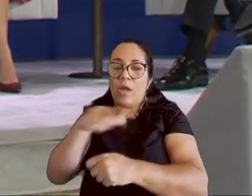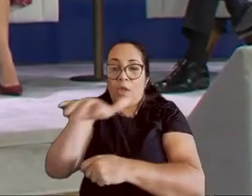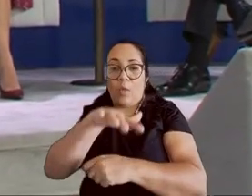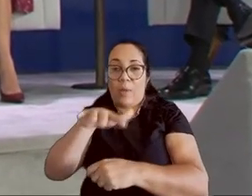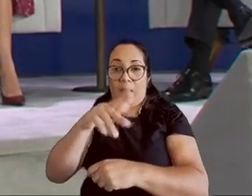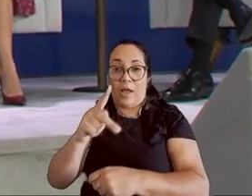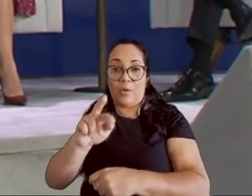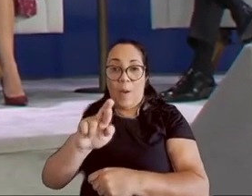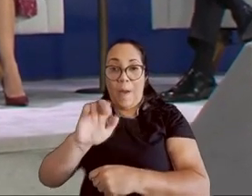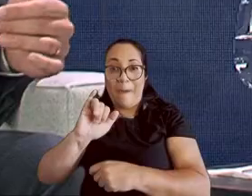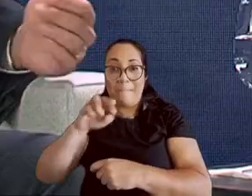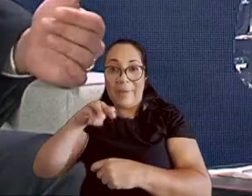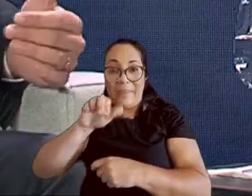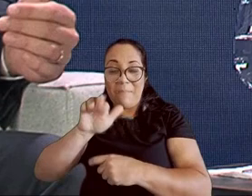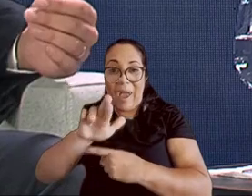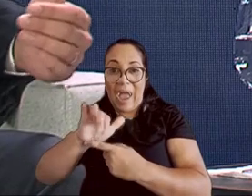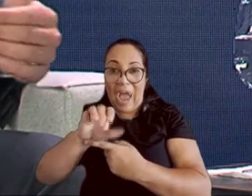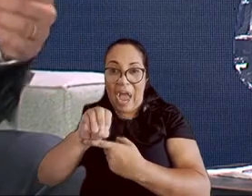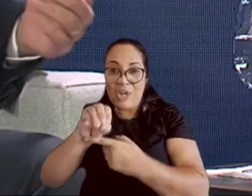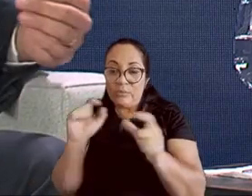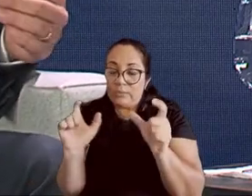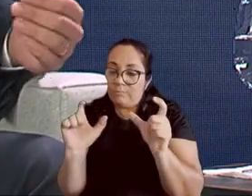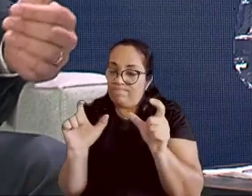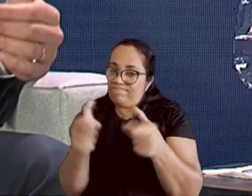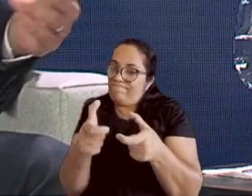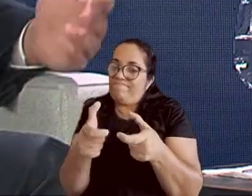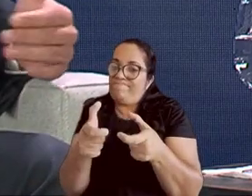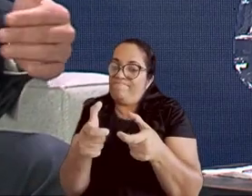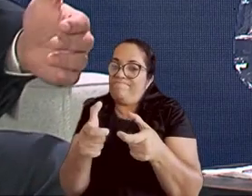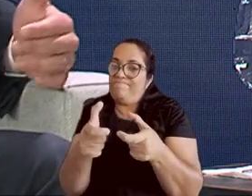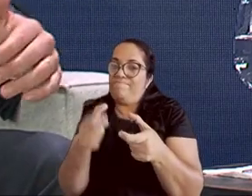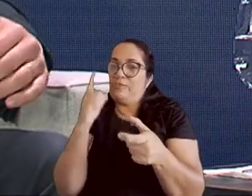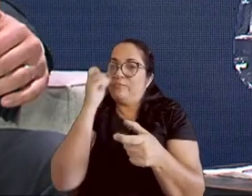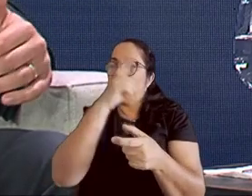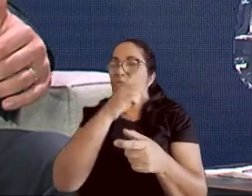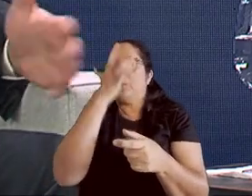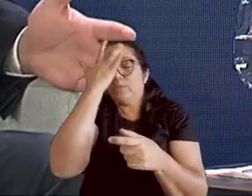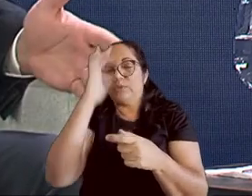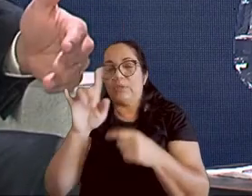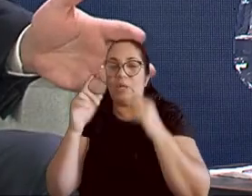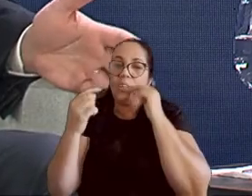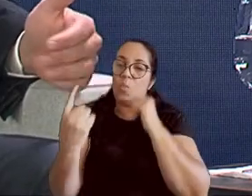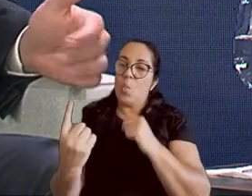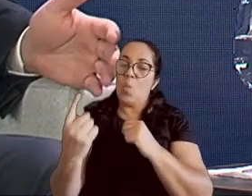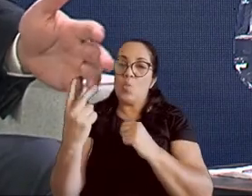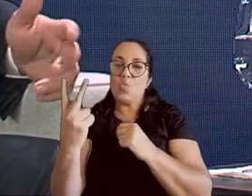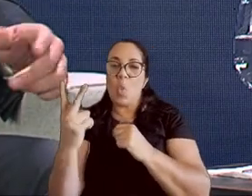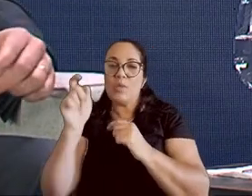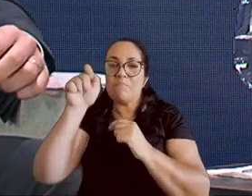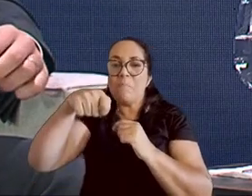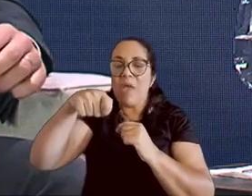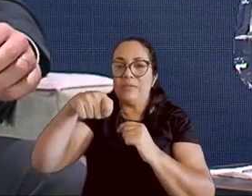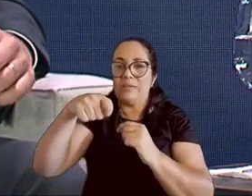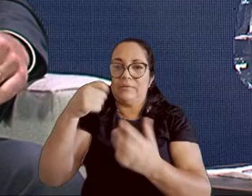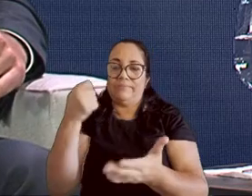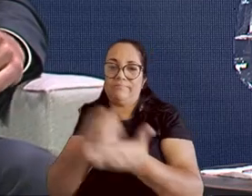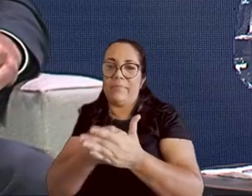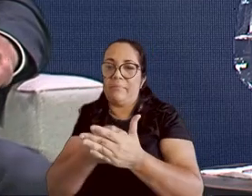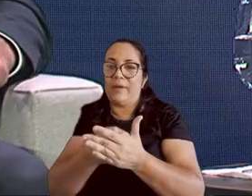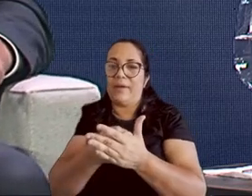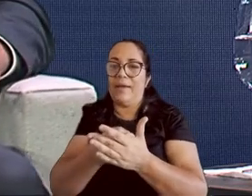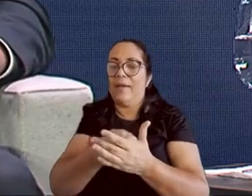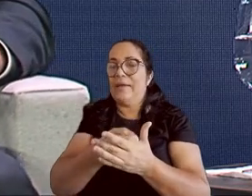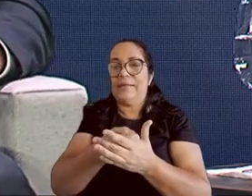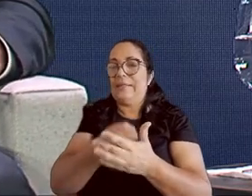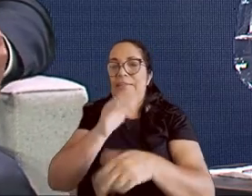fechado pelo menos vai não sei se vai ser um dois três quatro meses mas ele tá fechado pelo menos no cotíssimo prazo